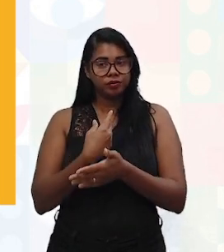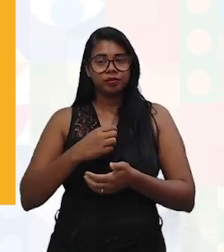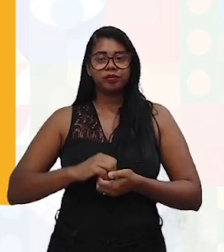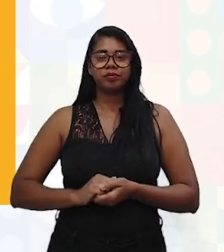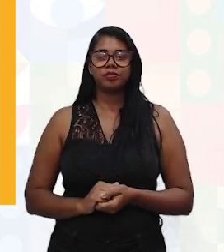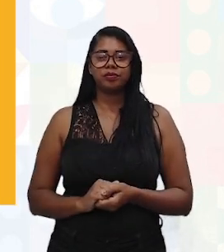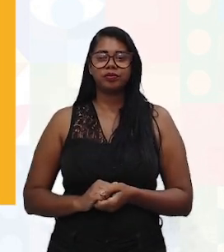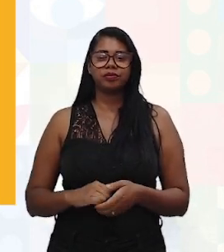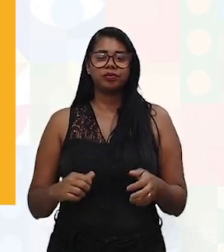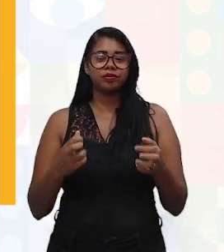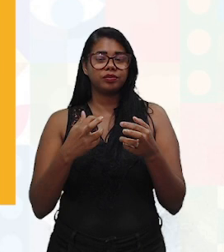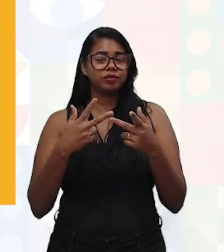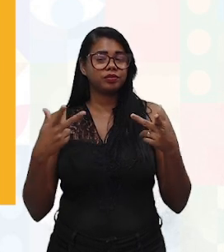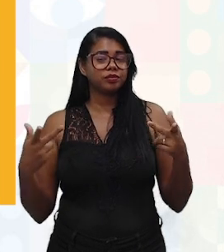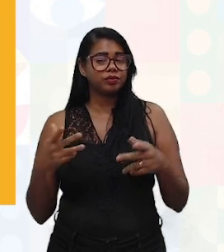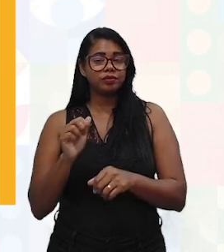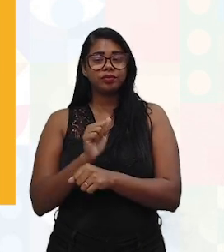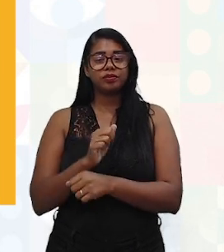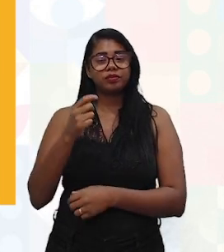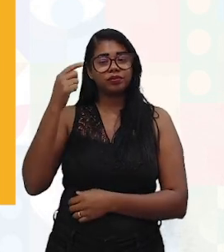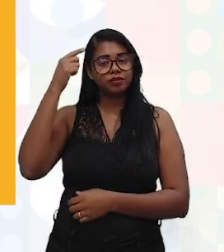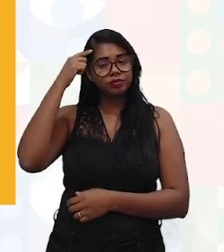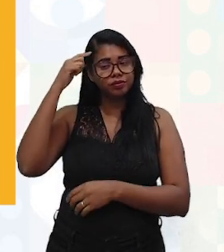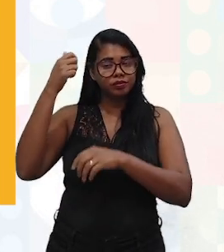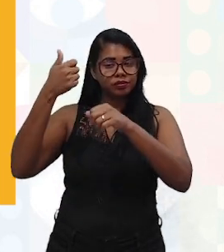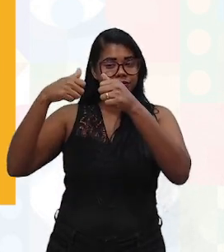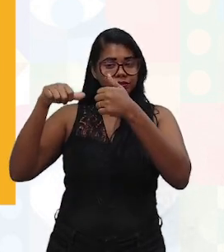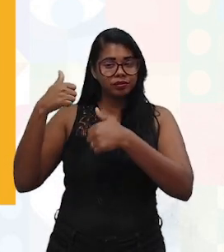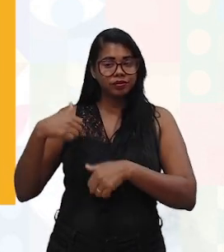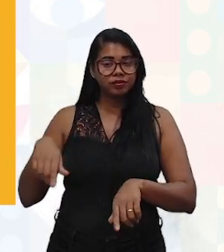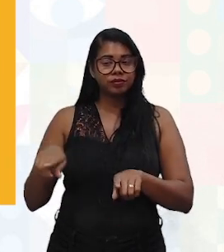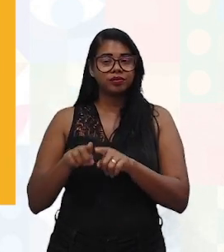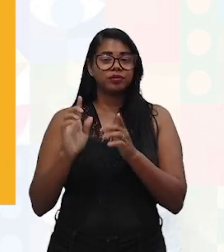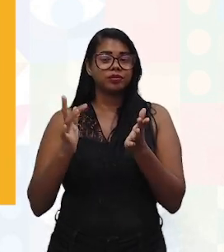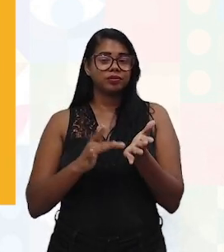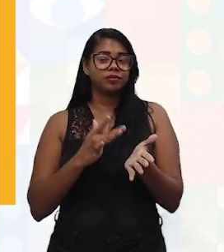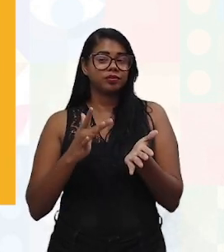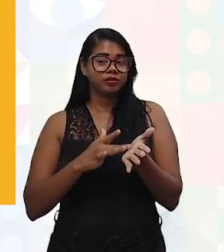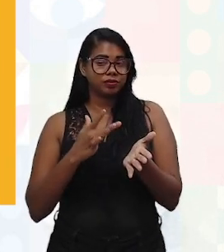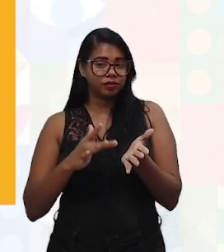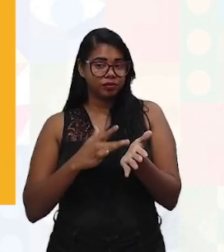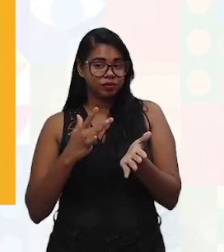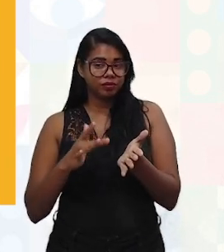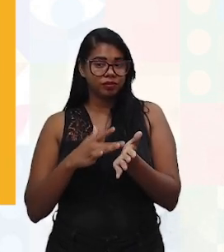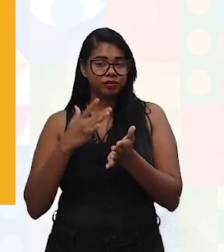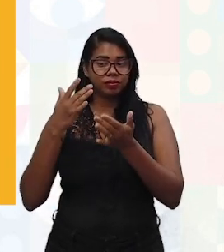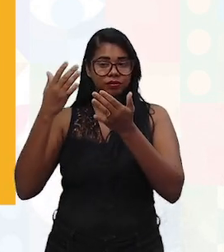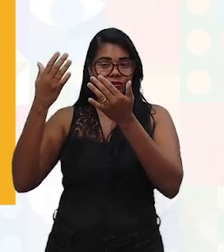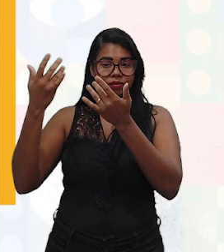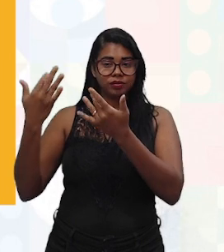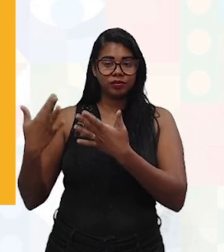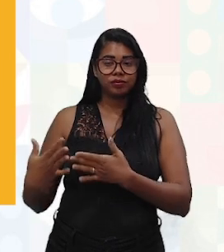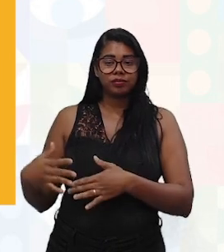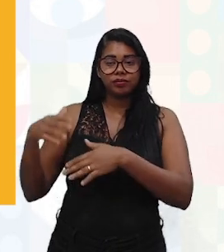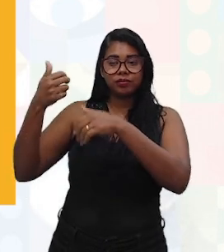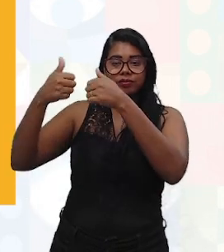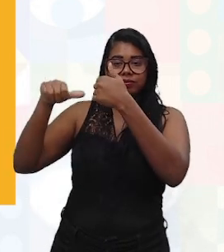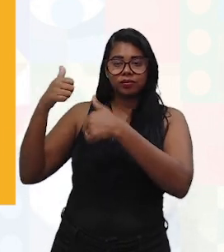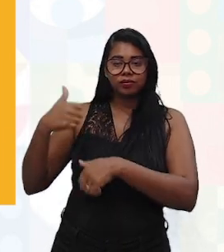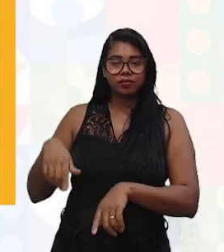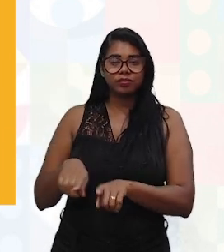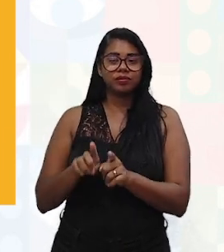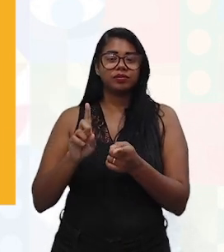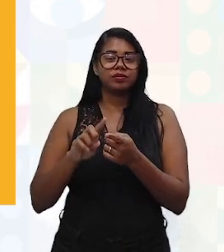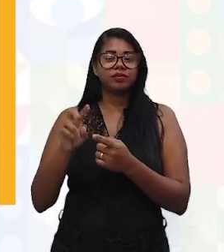muitas coisas que a gente não parou para pensar. Lá no nosso e-book, a gente fala sobre análise SWOT. E